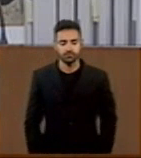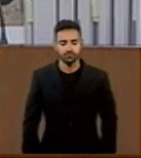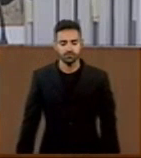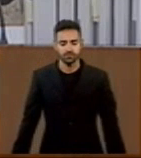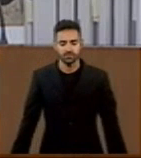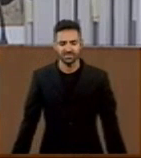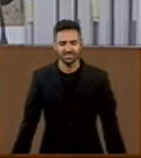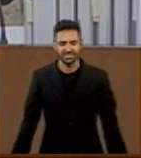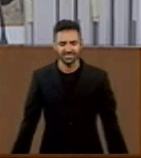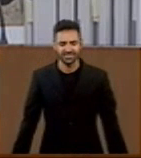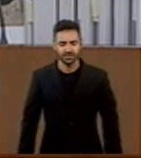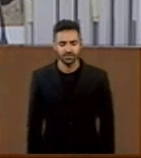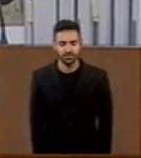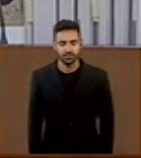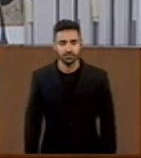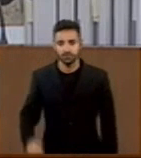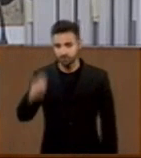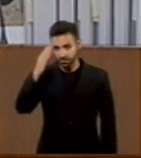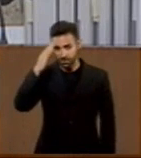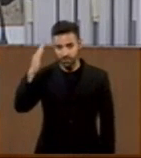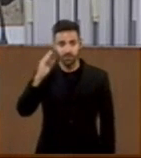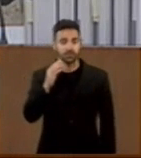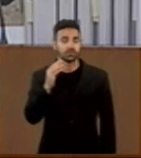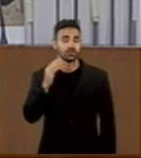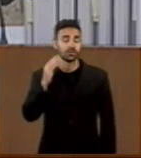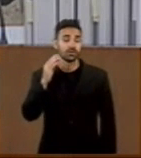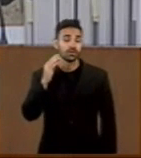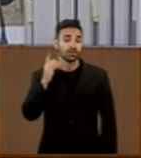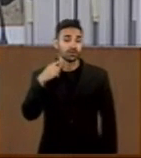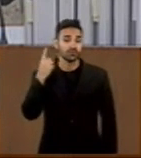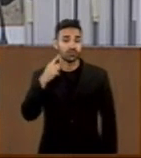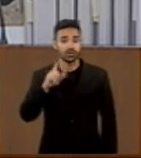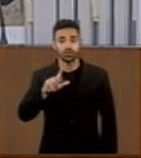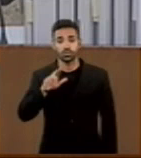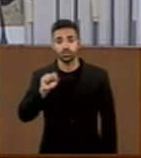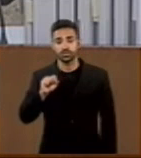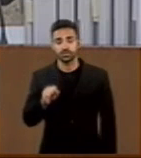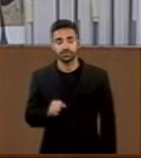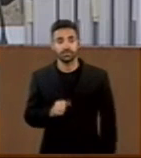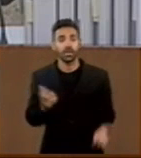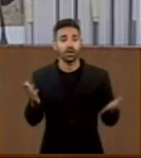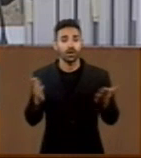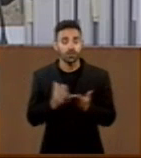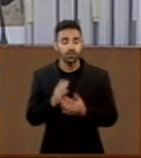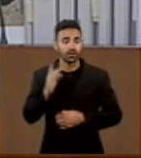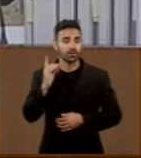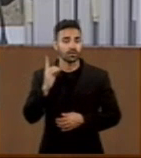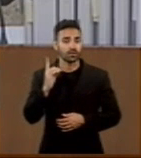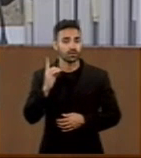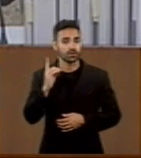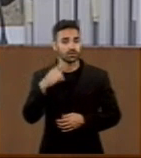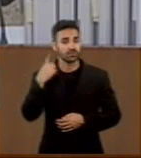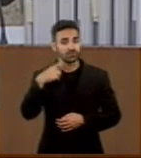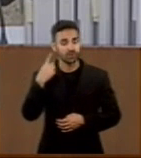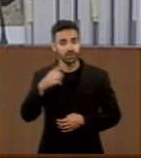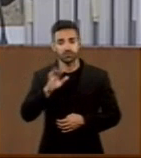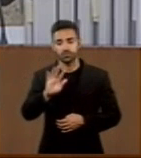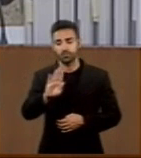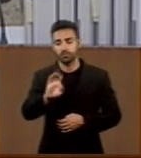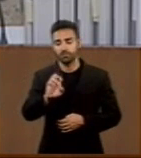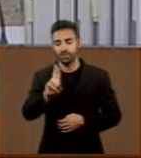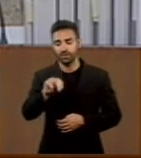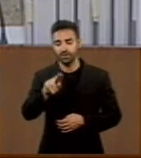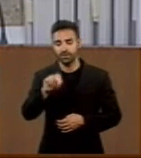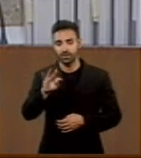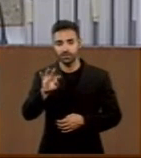excelência. Agradeço ao doutor Luiz Felipe e agora chamo pelos recorridos a doutora Bernadette Maria de Carvalho Leandro.